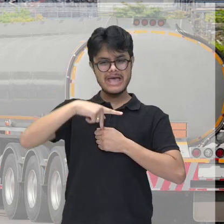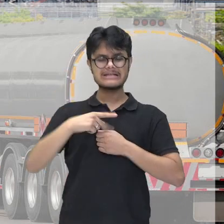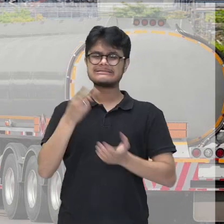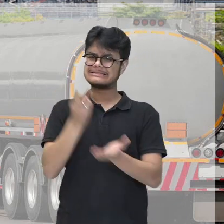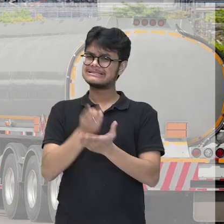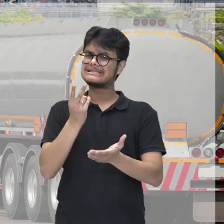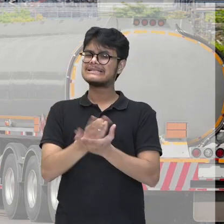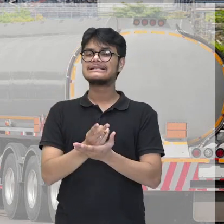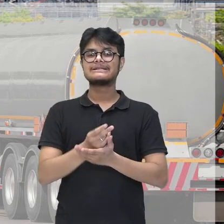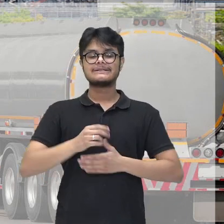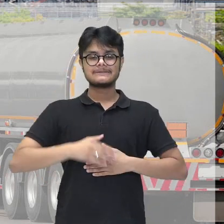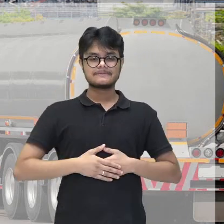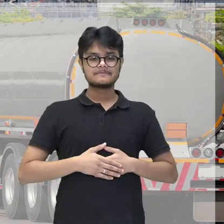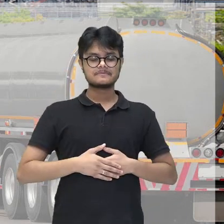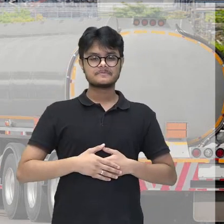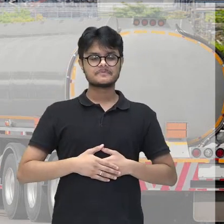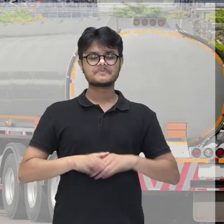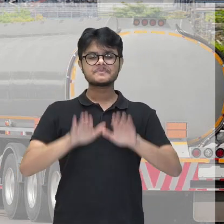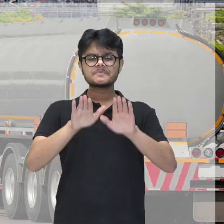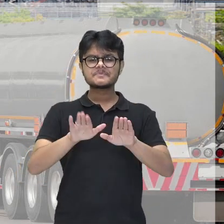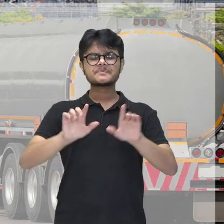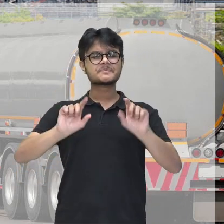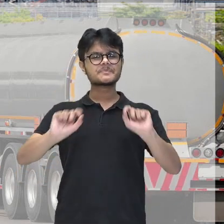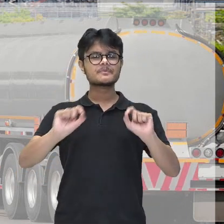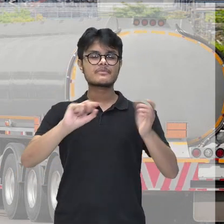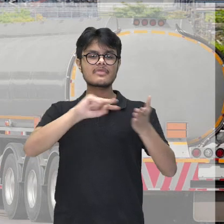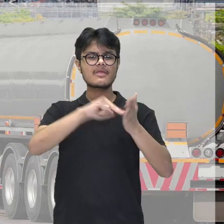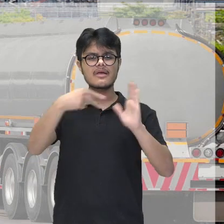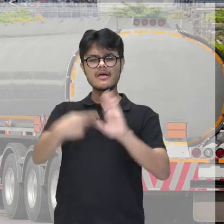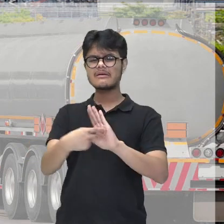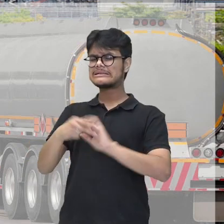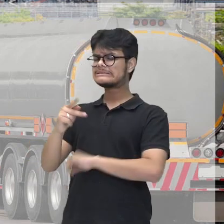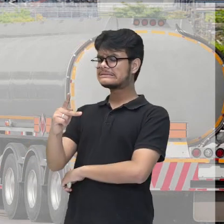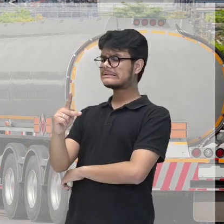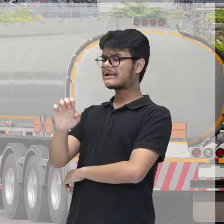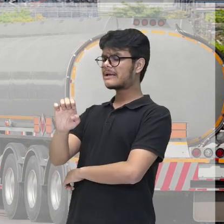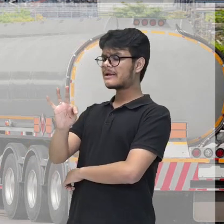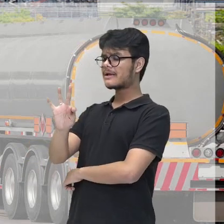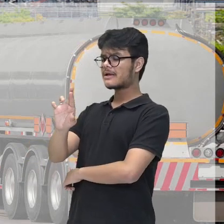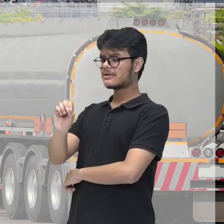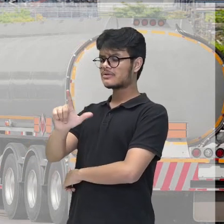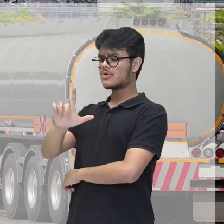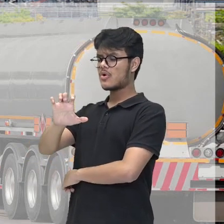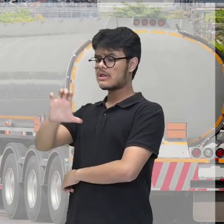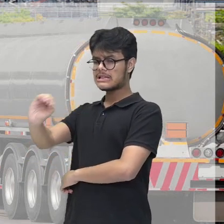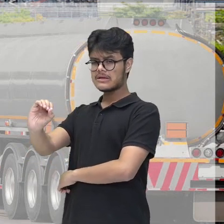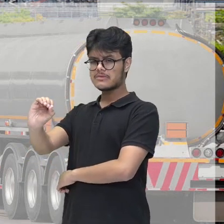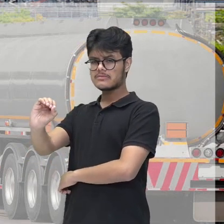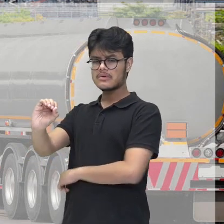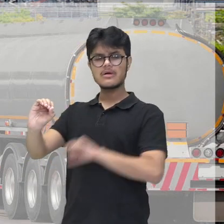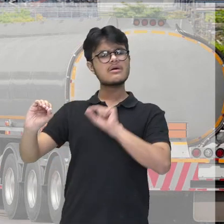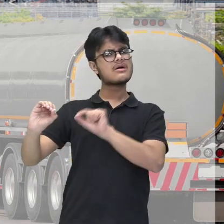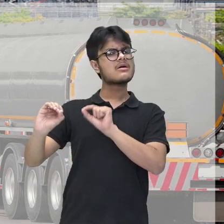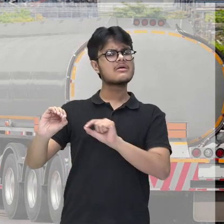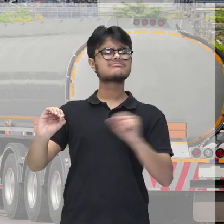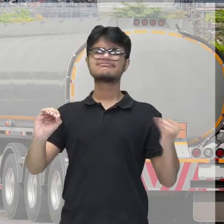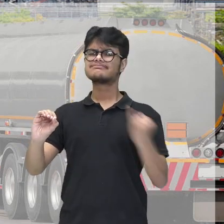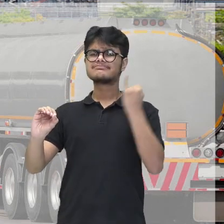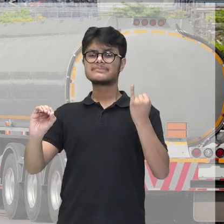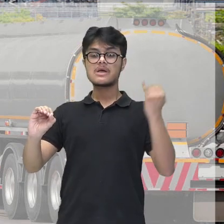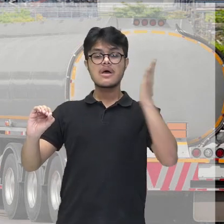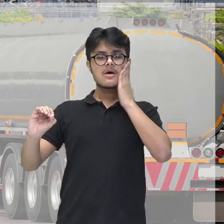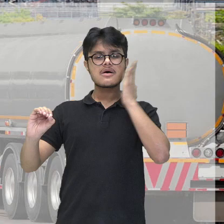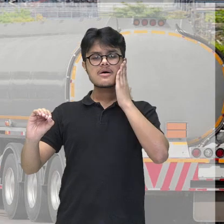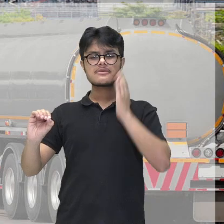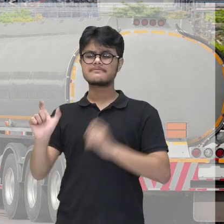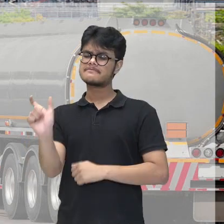ouviu falar, mas quais são as informações importantes que a gente precisa dar sobre